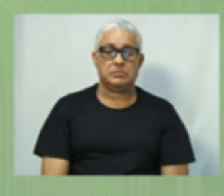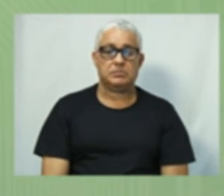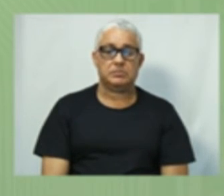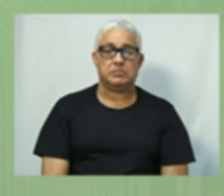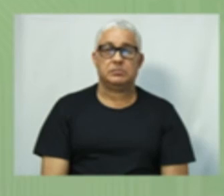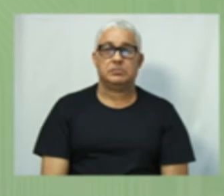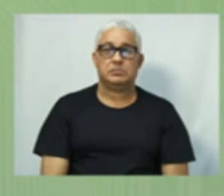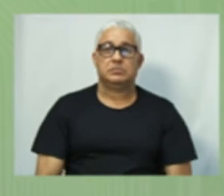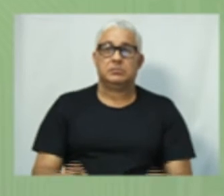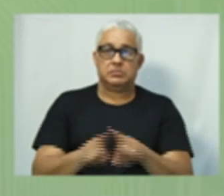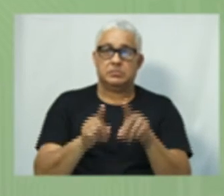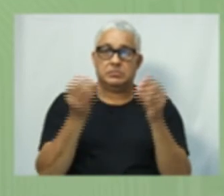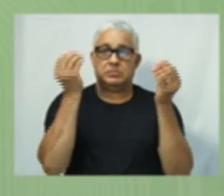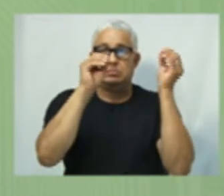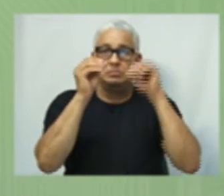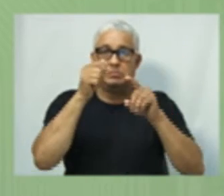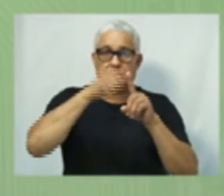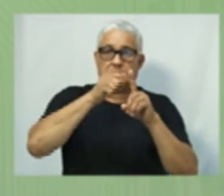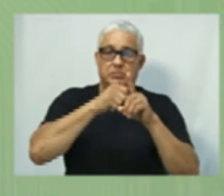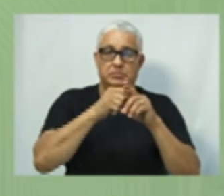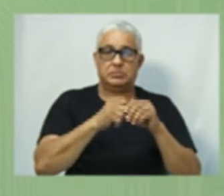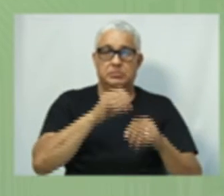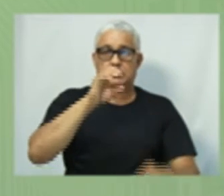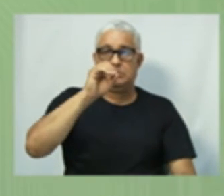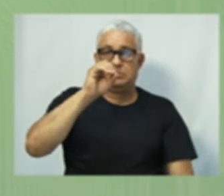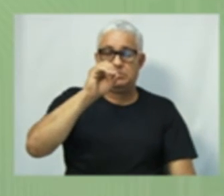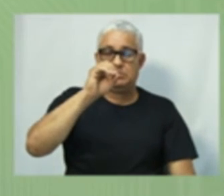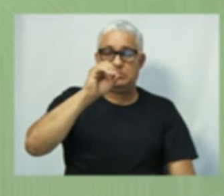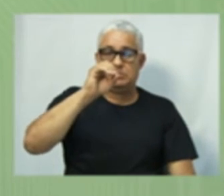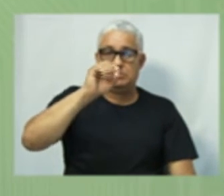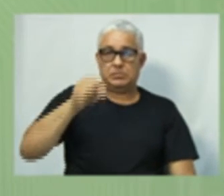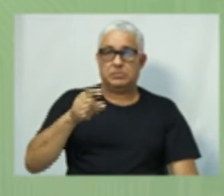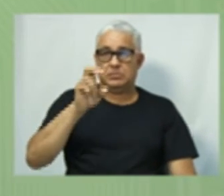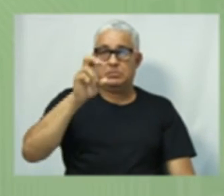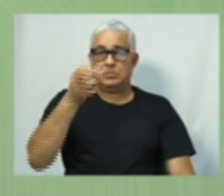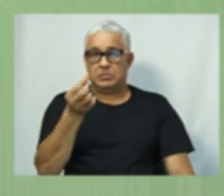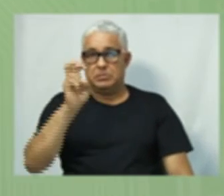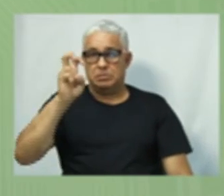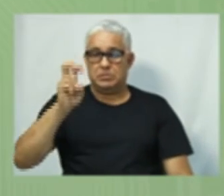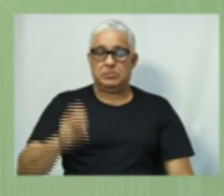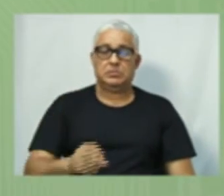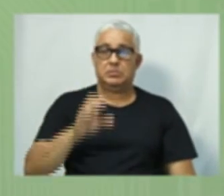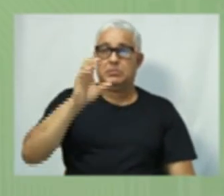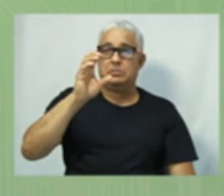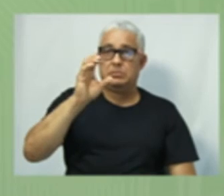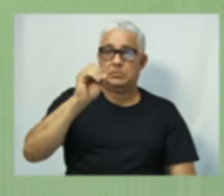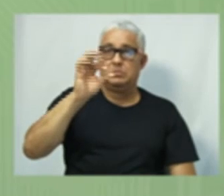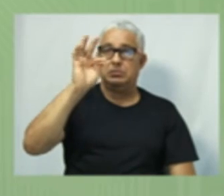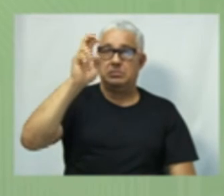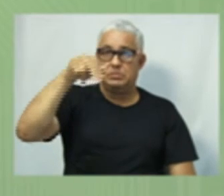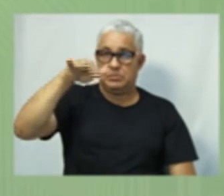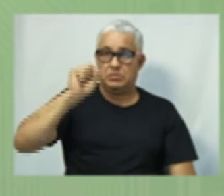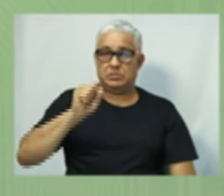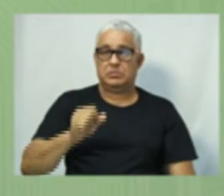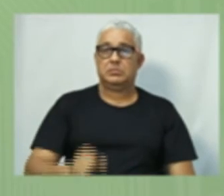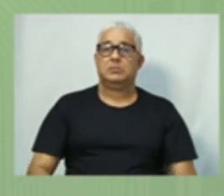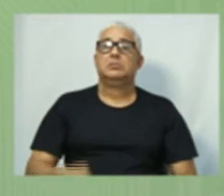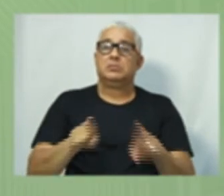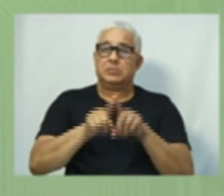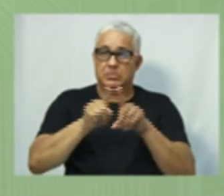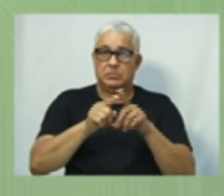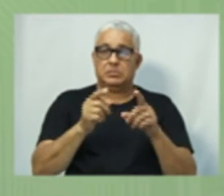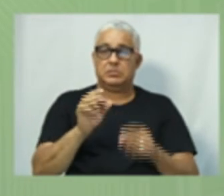a cada valor do mês você vai jogar a alíquota de 0,65. No COFINS, você joga mensalmente e a